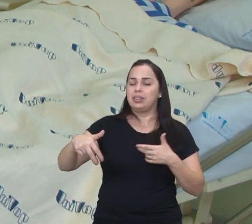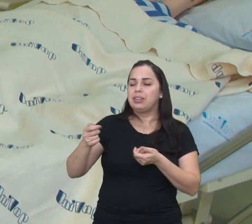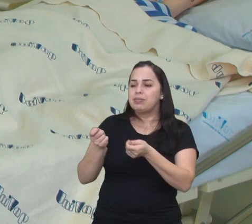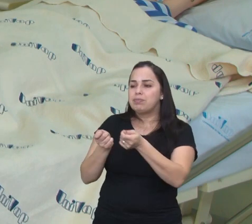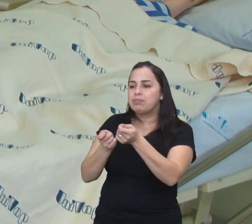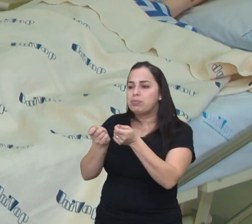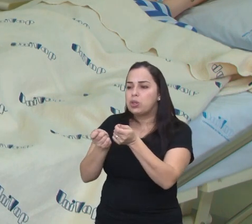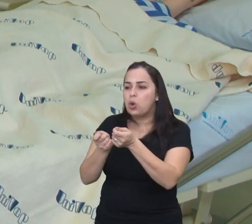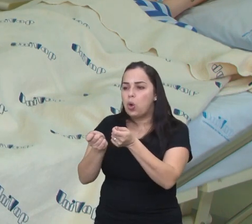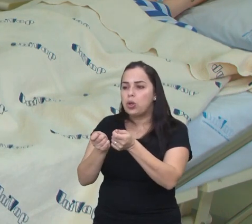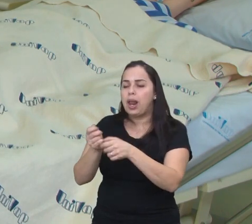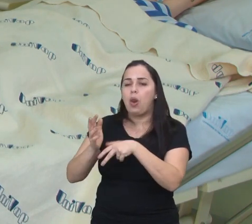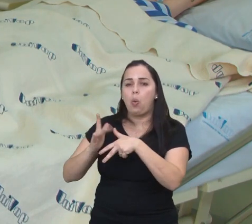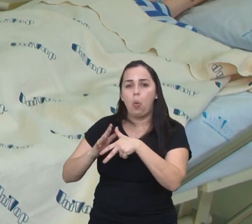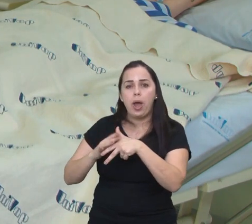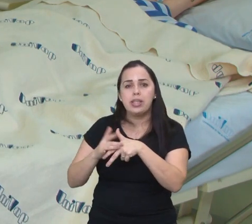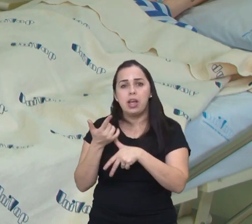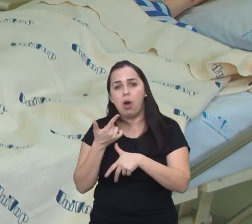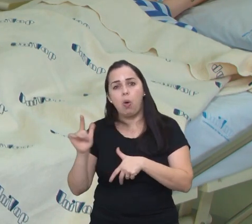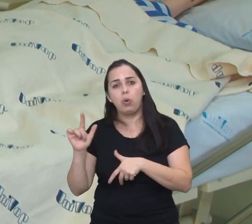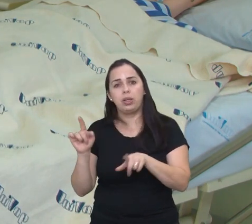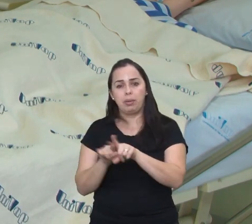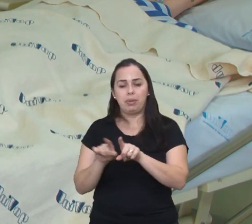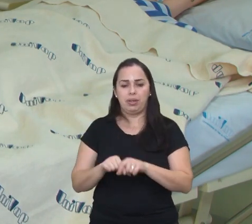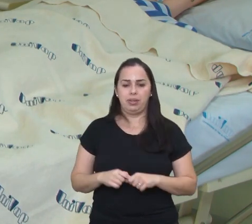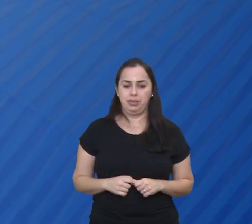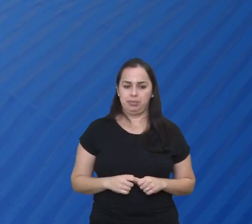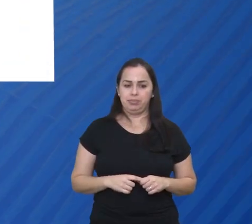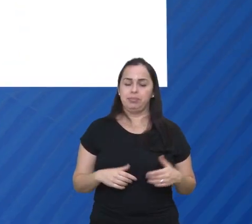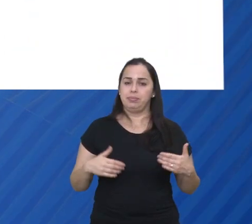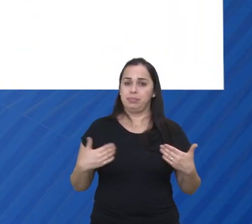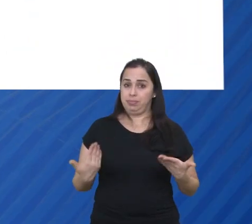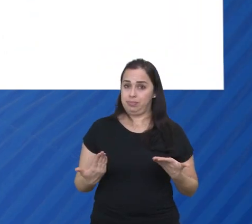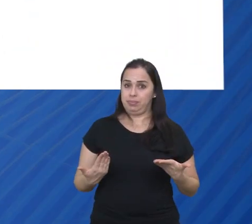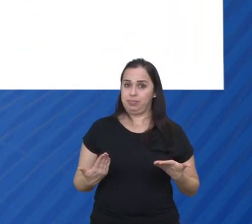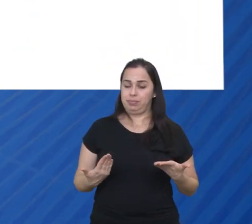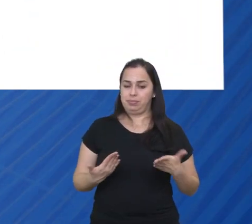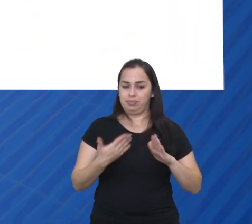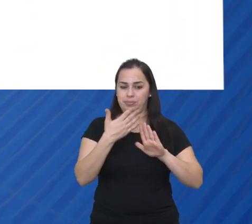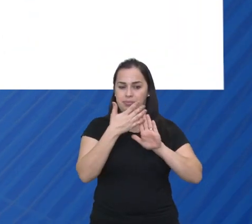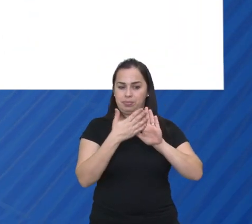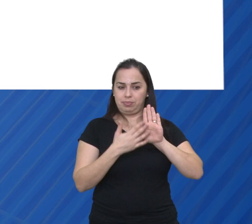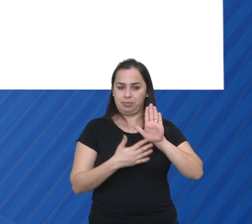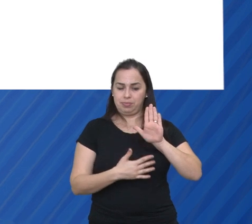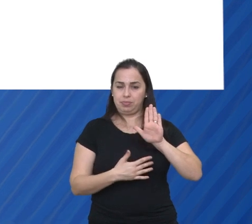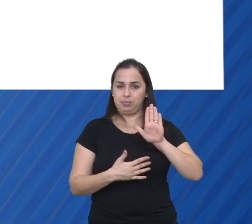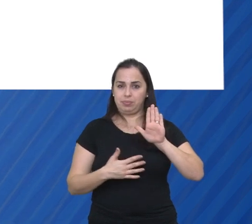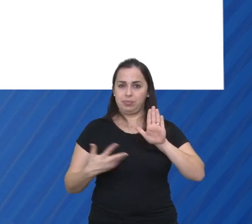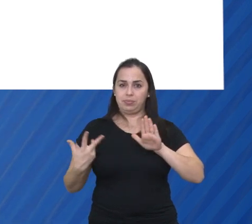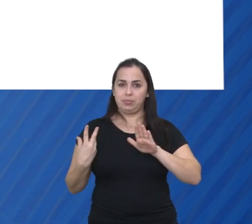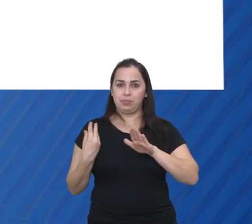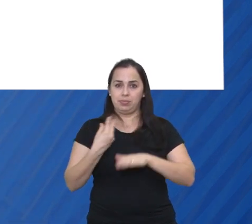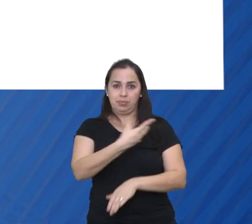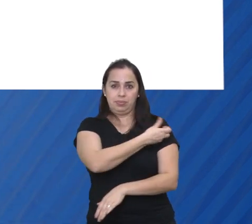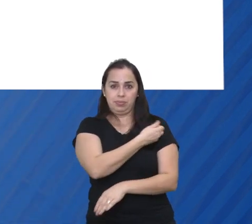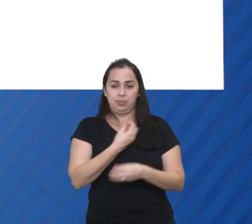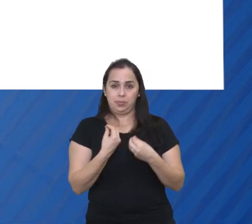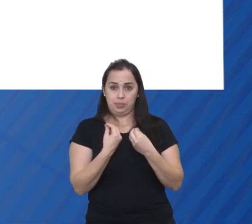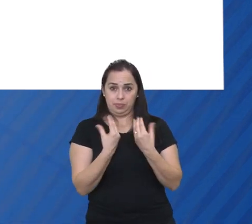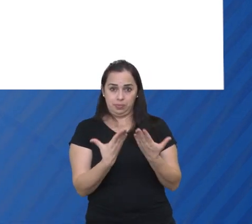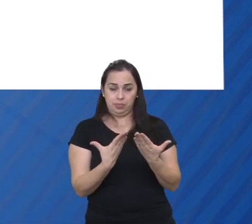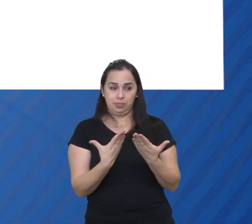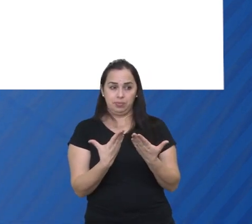facilitar o controle de doenças e mais qualidade de vida. De acordo com a matéria, entre as vacinas que serão oferecidas